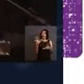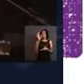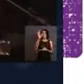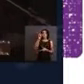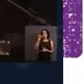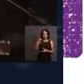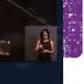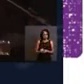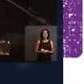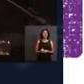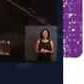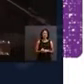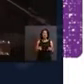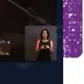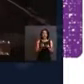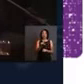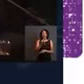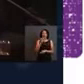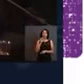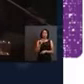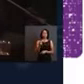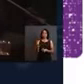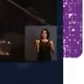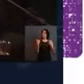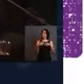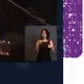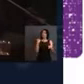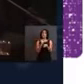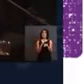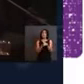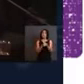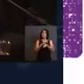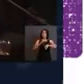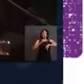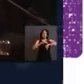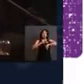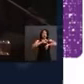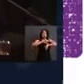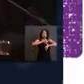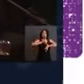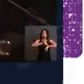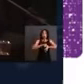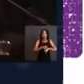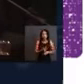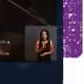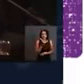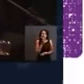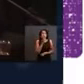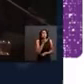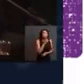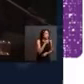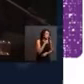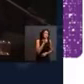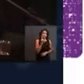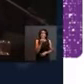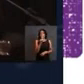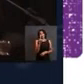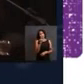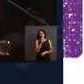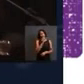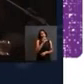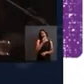precisa esperar tanto tempo para chegar aos bons resultados, como Sobral chegou ao longo aí de mais de 10